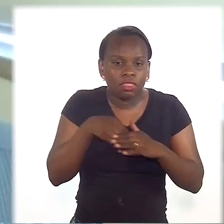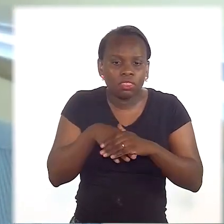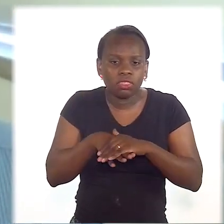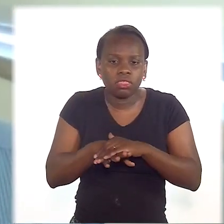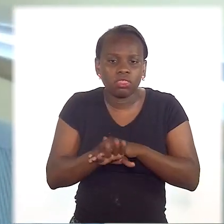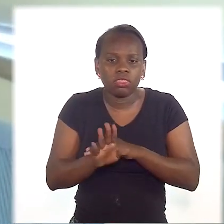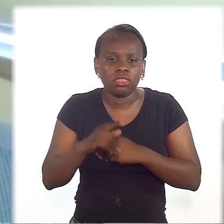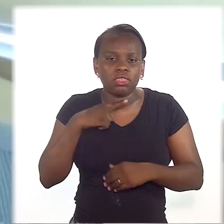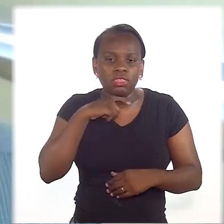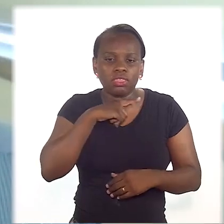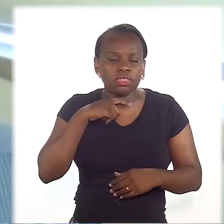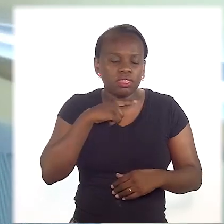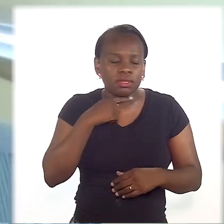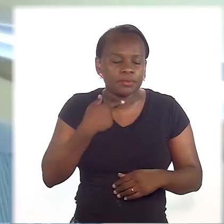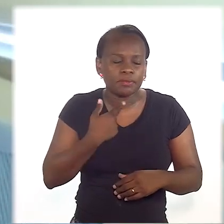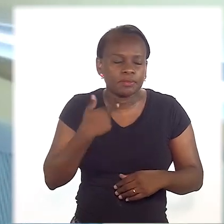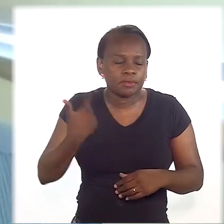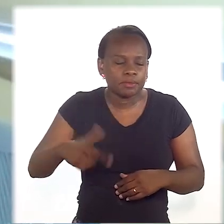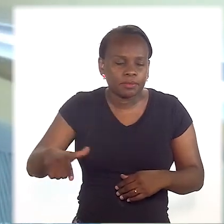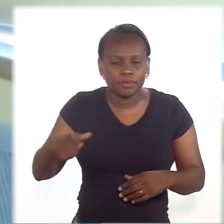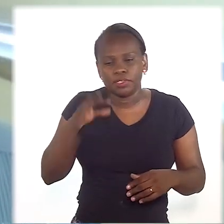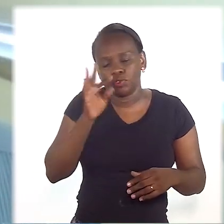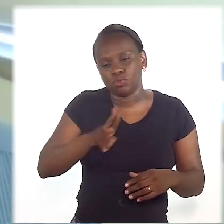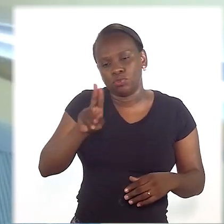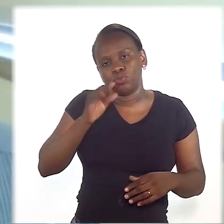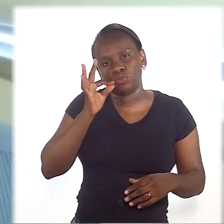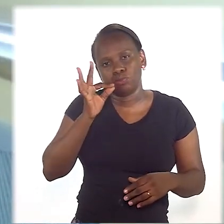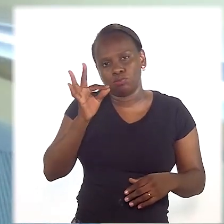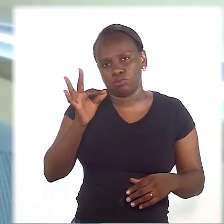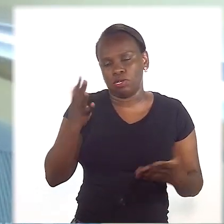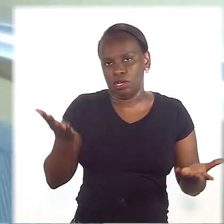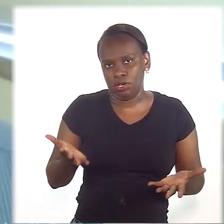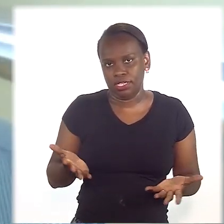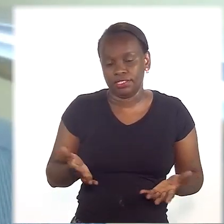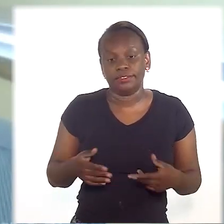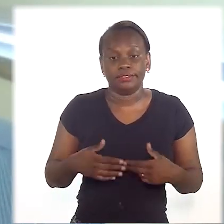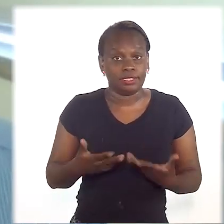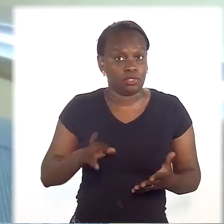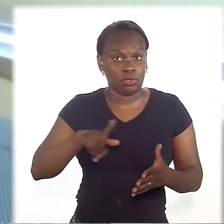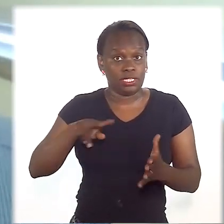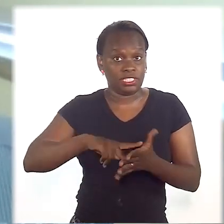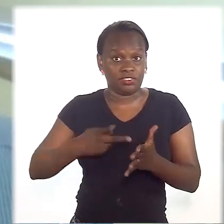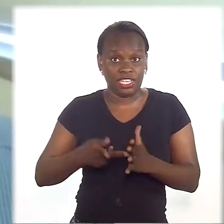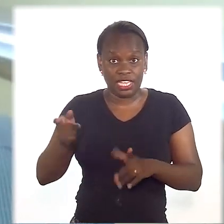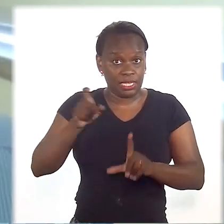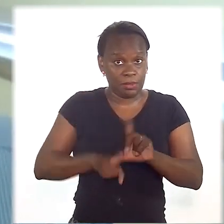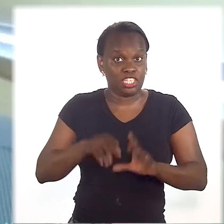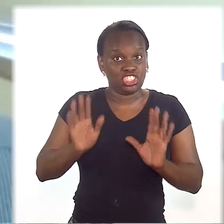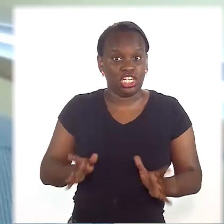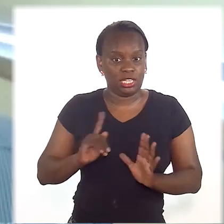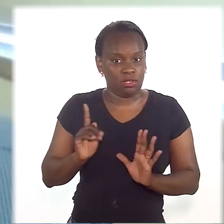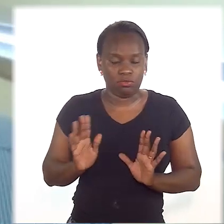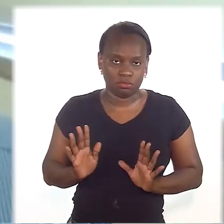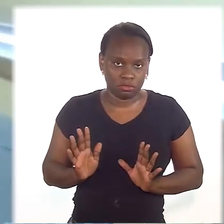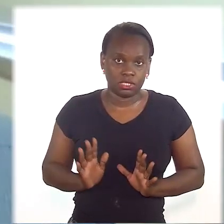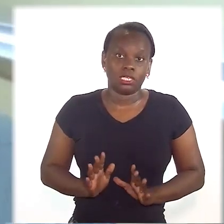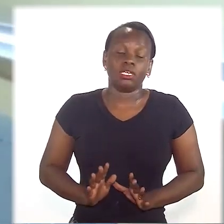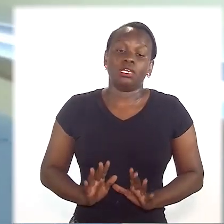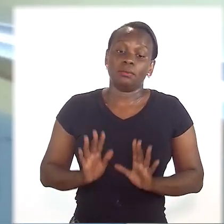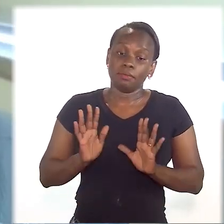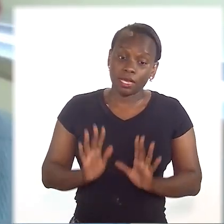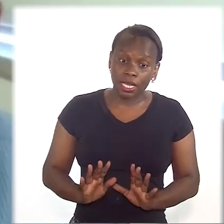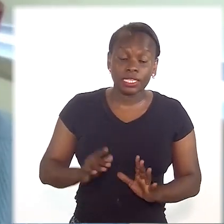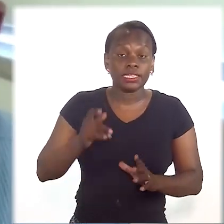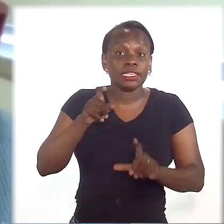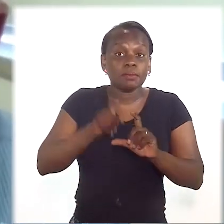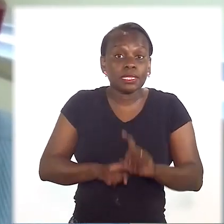experimento e que estão sistematicamente utilizando hoje a substância. Isso não significa que se tornaram dependentes, né? Sim. Para